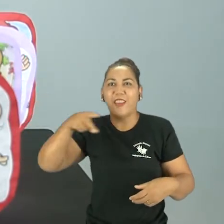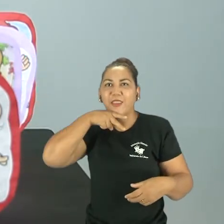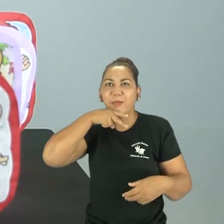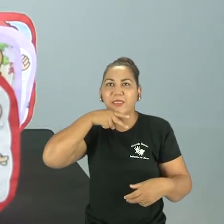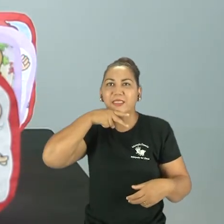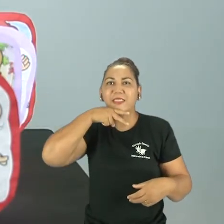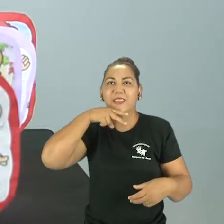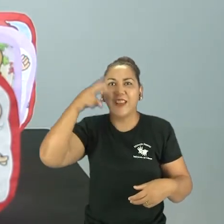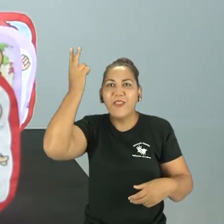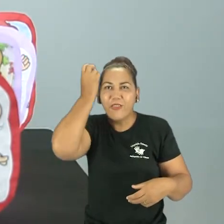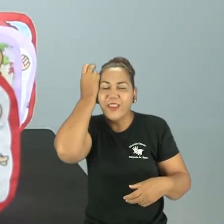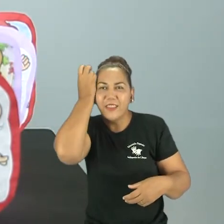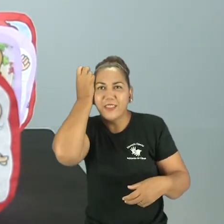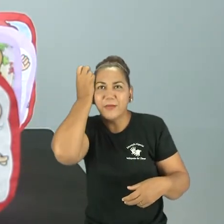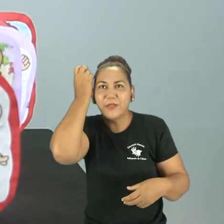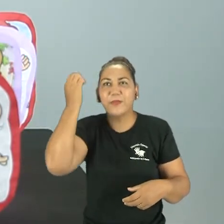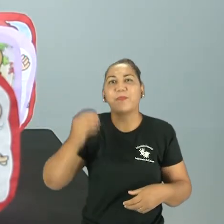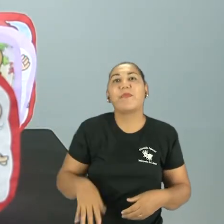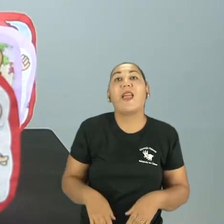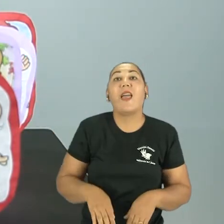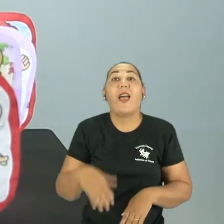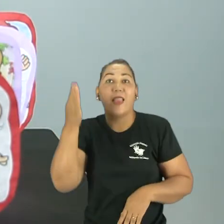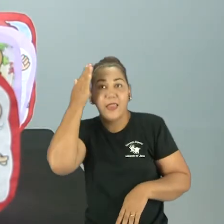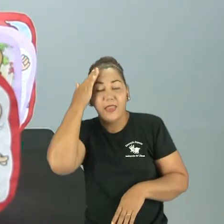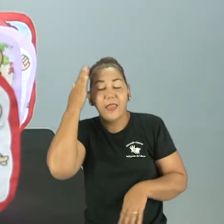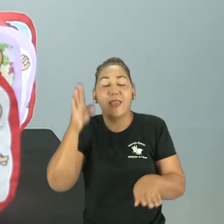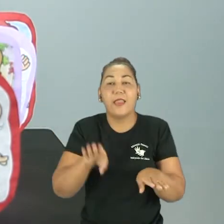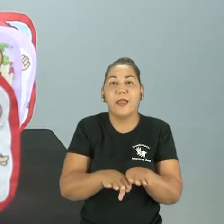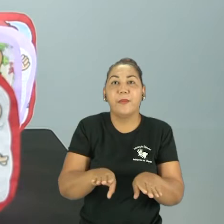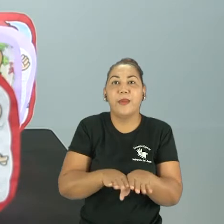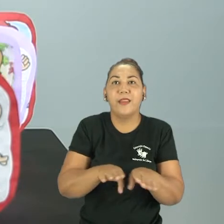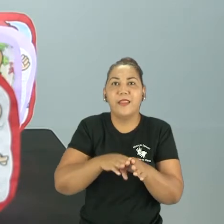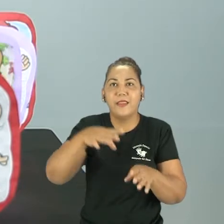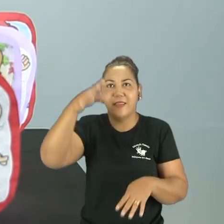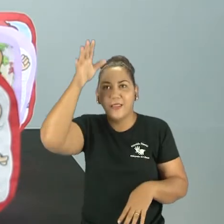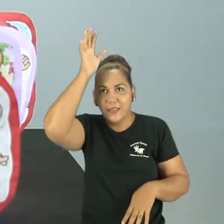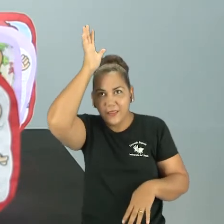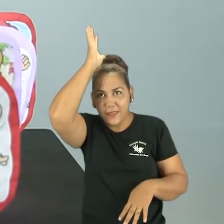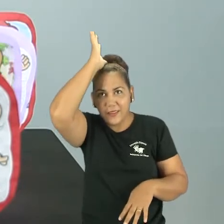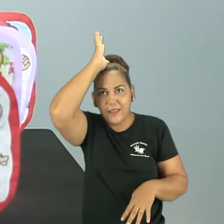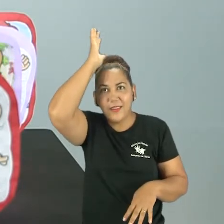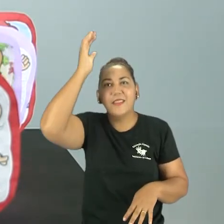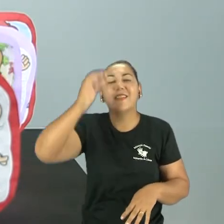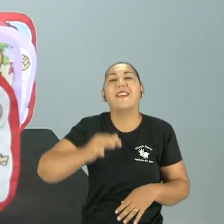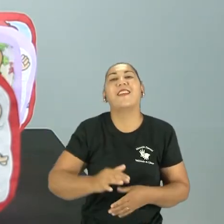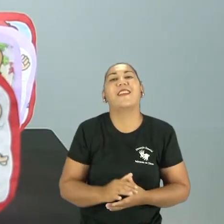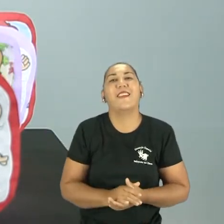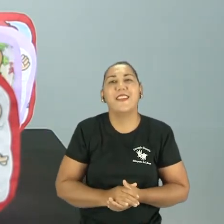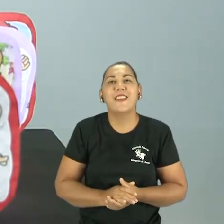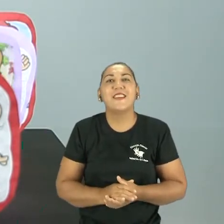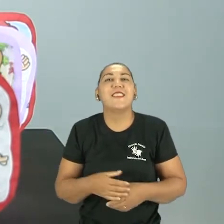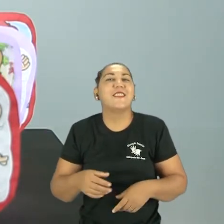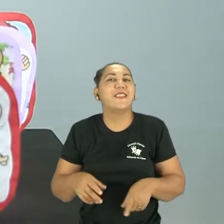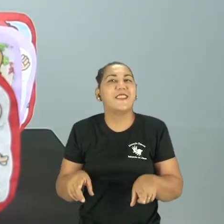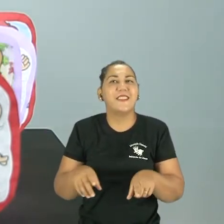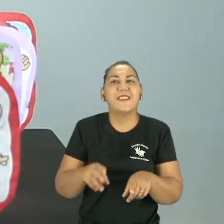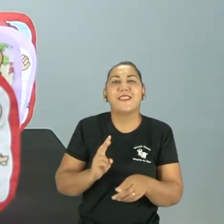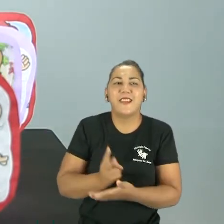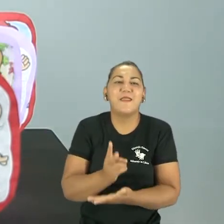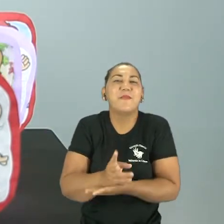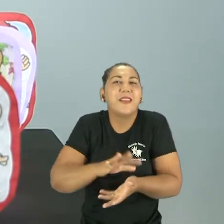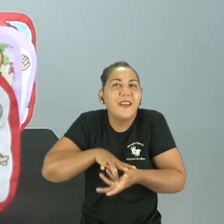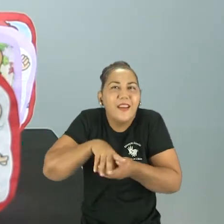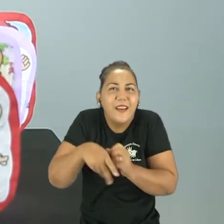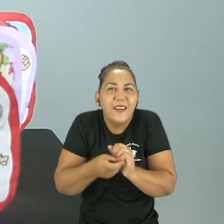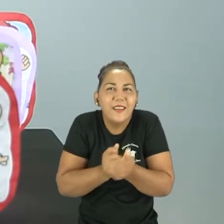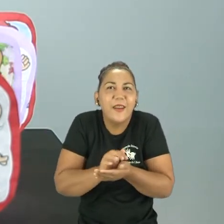E ela sabe quando é o Cebolinha, porque tem sempre um papel amassando, porque ele faz planos infalíveis. Então, ela, em nenhum momento,